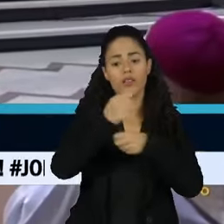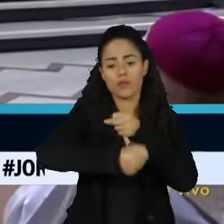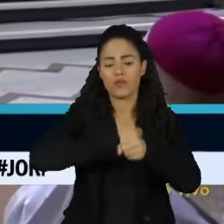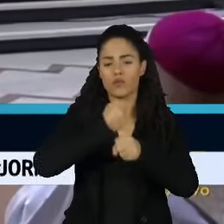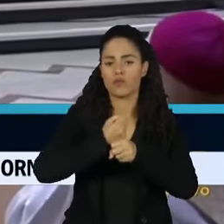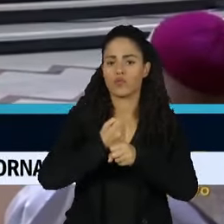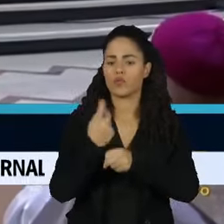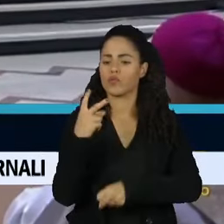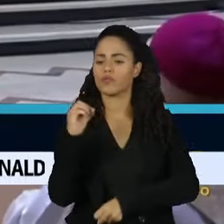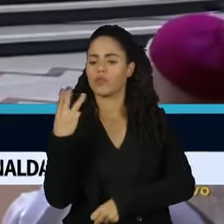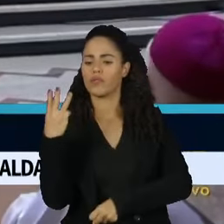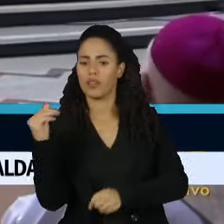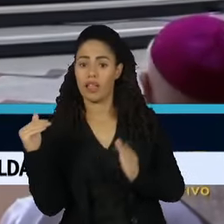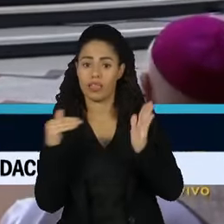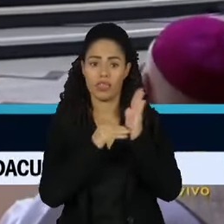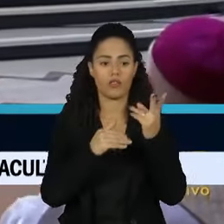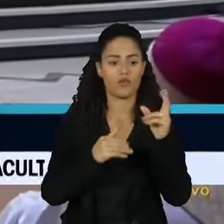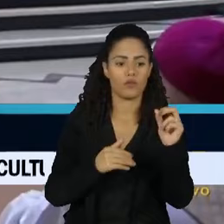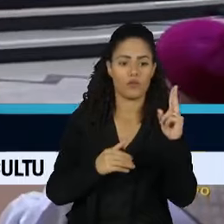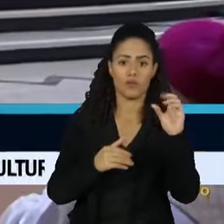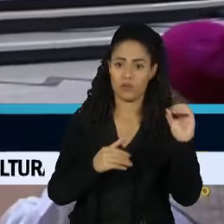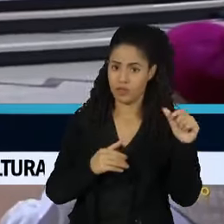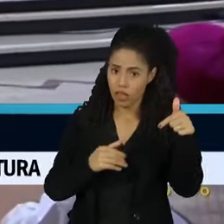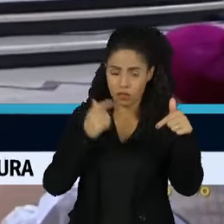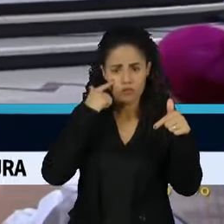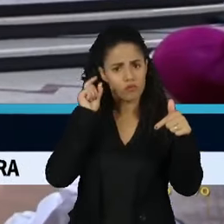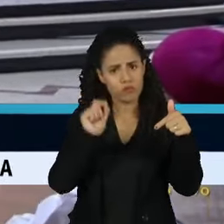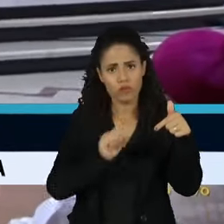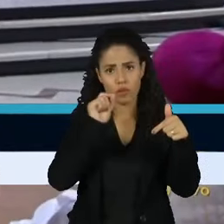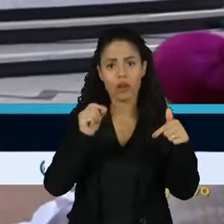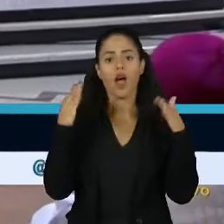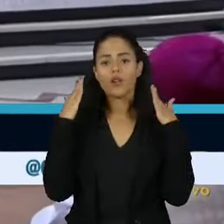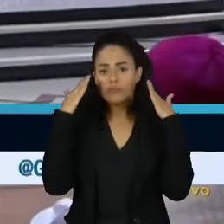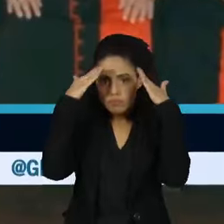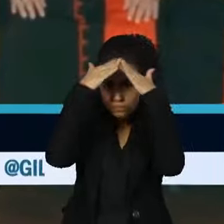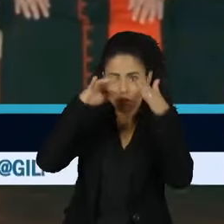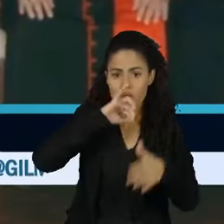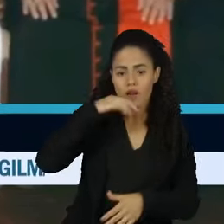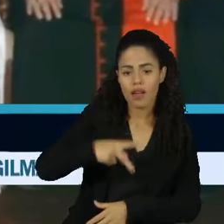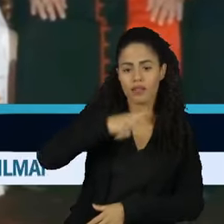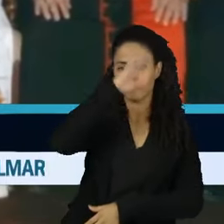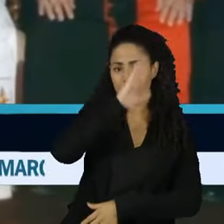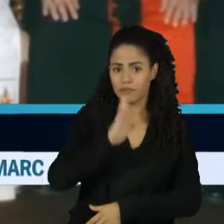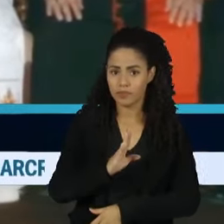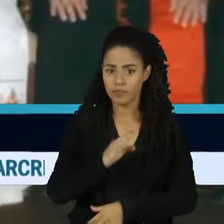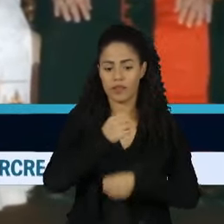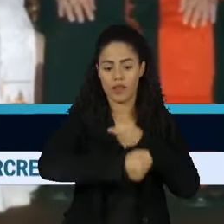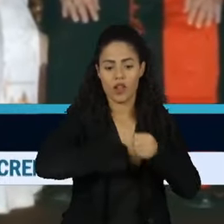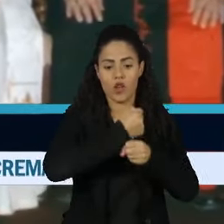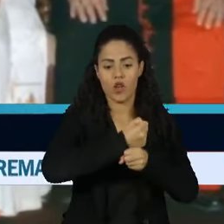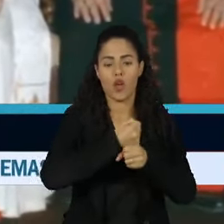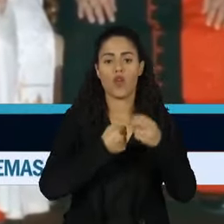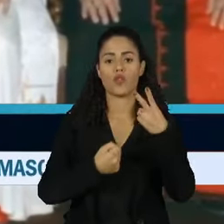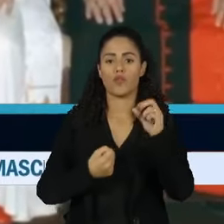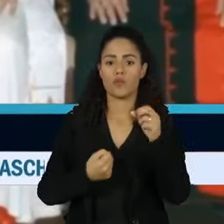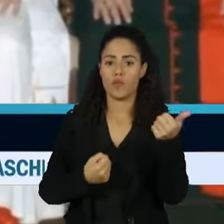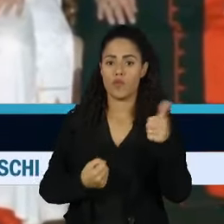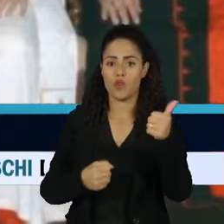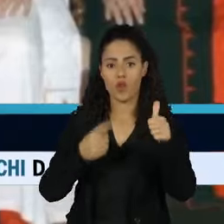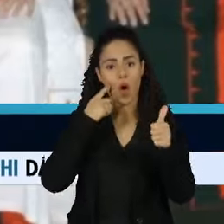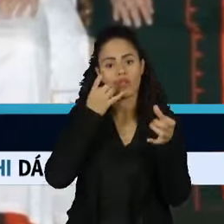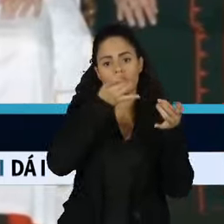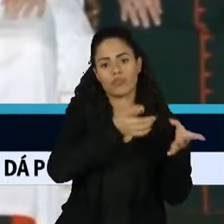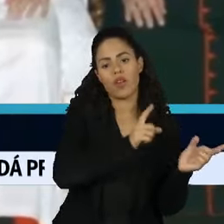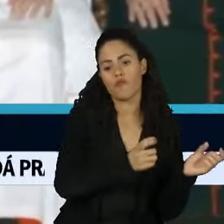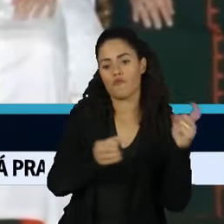2003 a 2007, presidiu a Conferência Nacional dos Bispos do Brasil. Em 2011, abriu mão do cargo e voltou